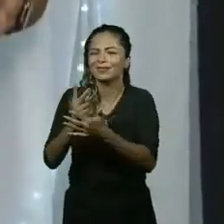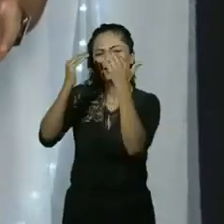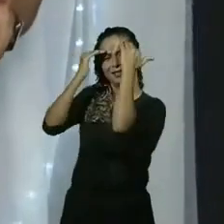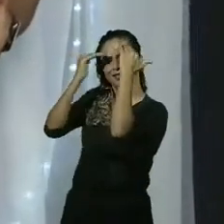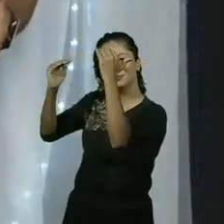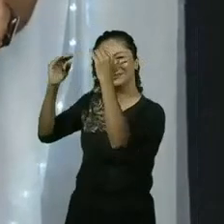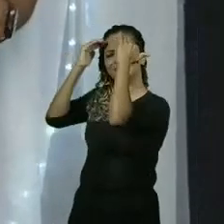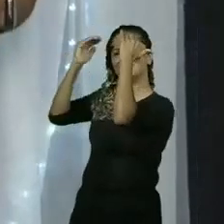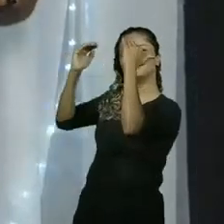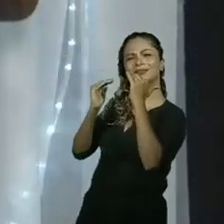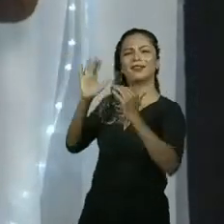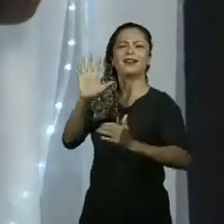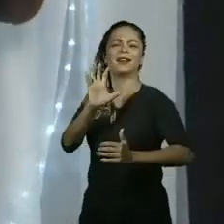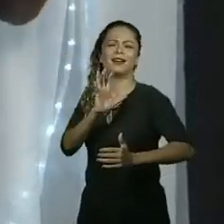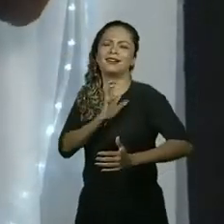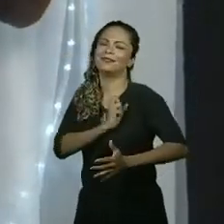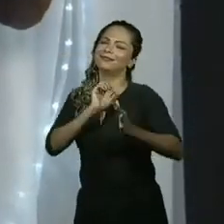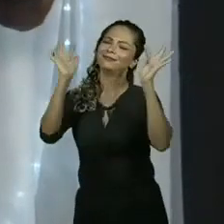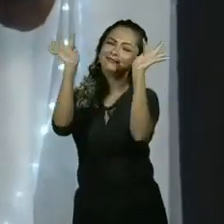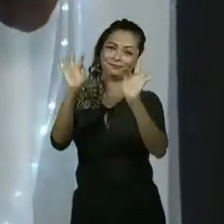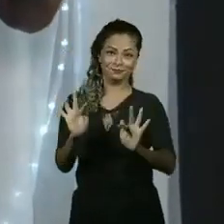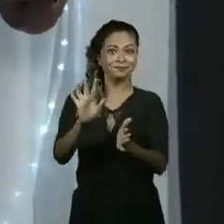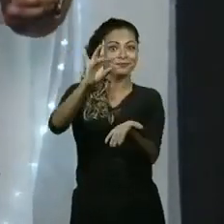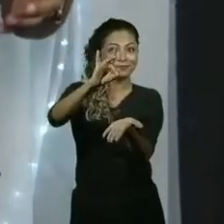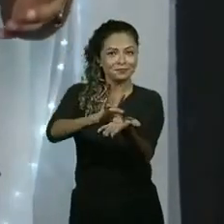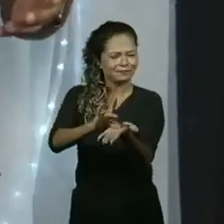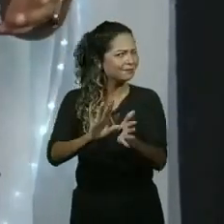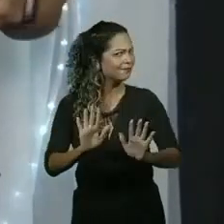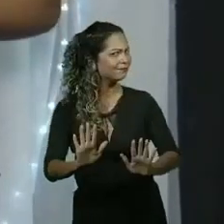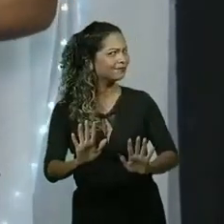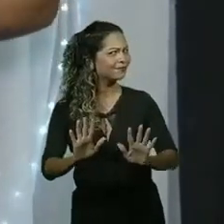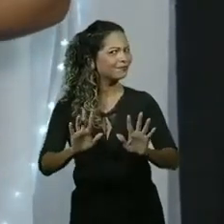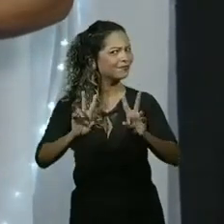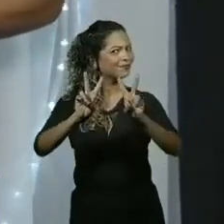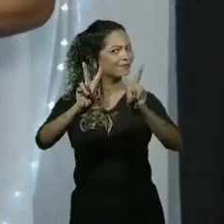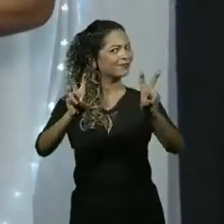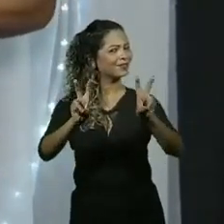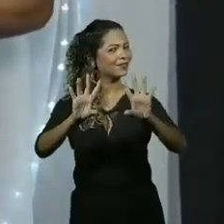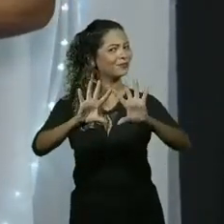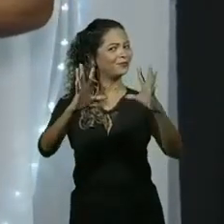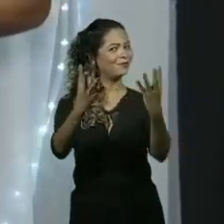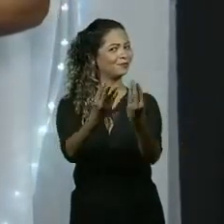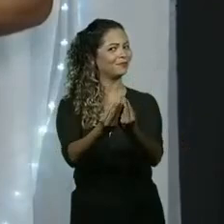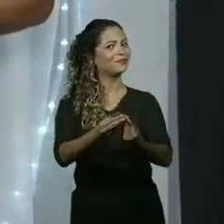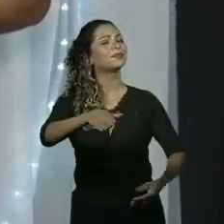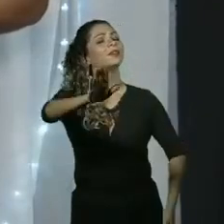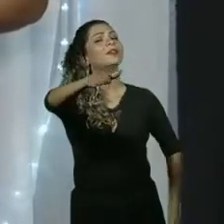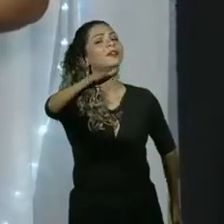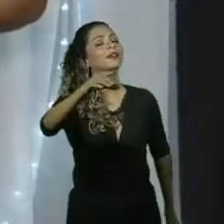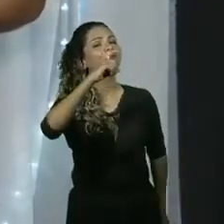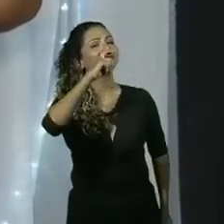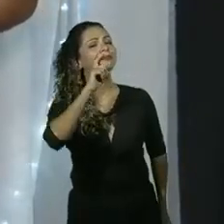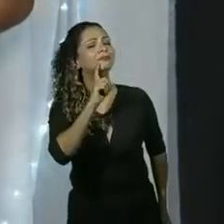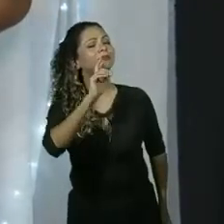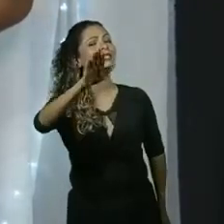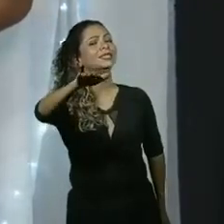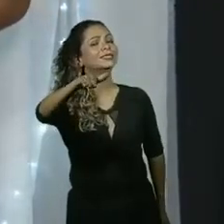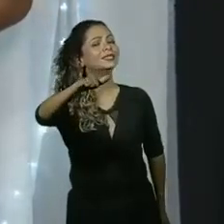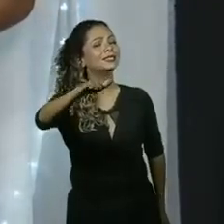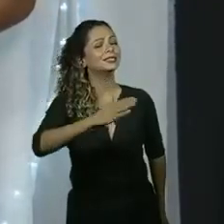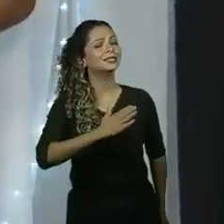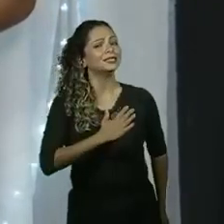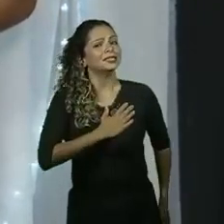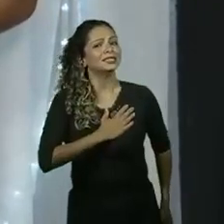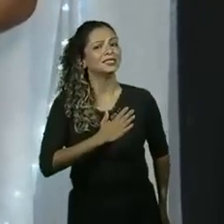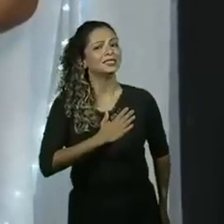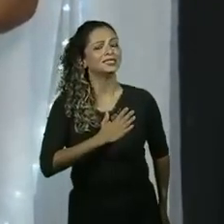amando muito. E por falar em família, alô Jackson Foma, prepare o seu coração, Atenção.